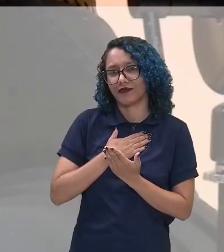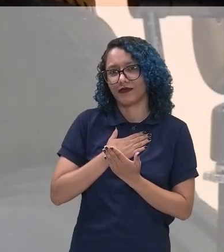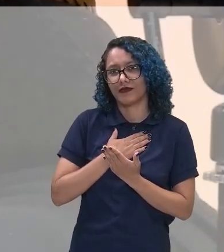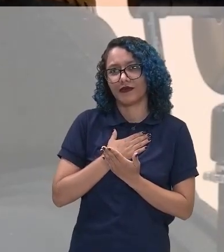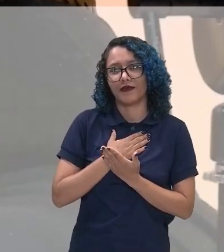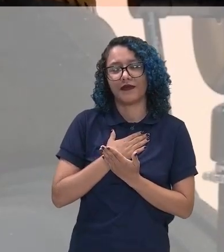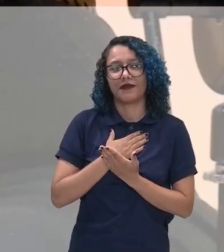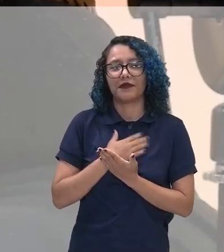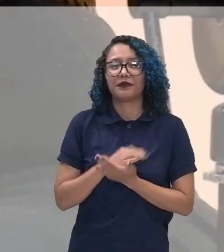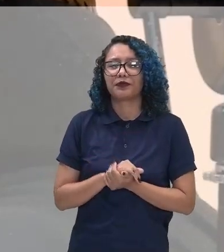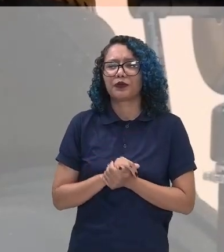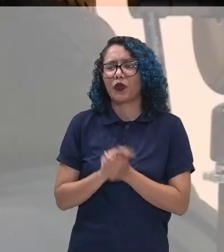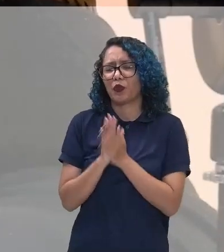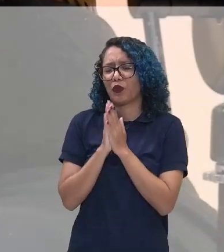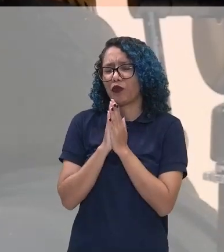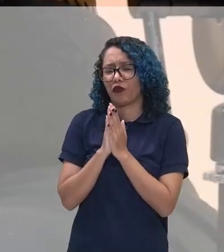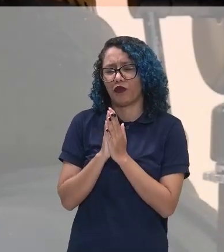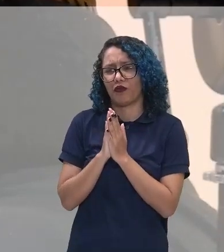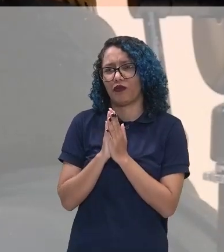mim. Por